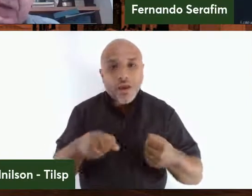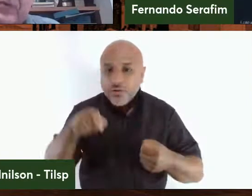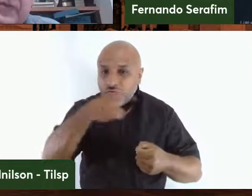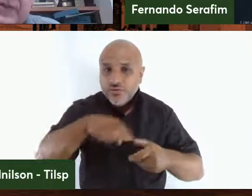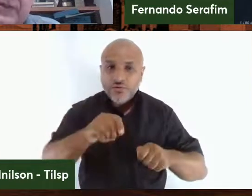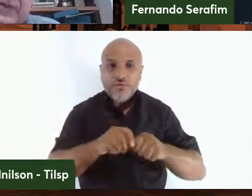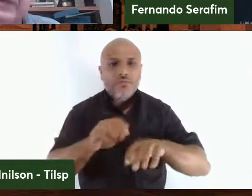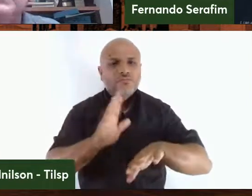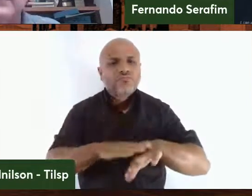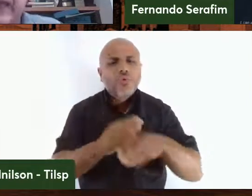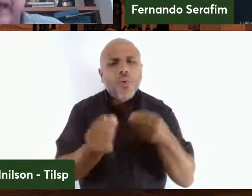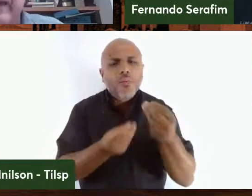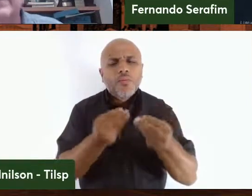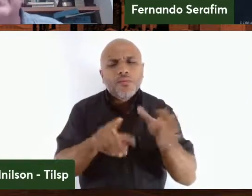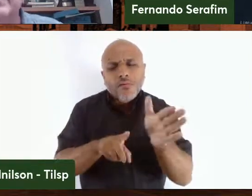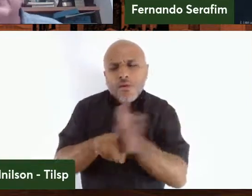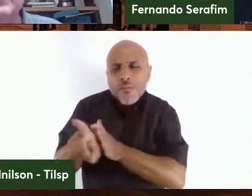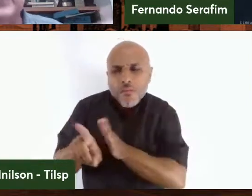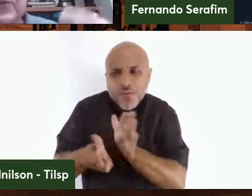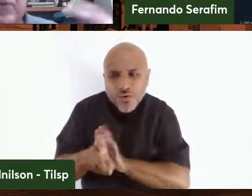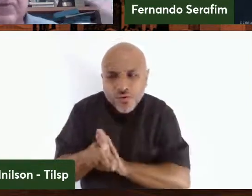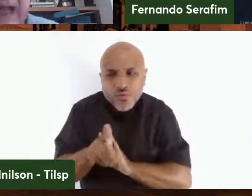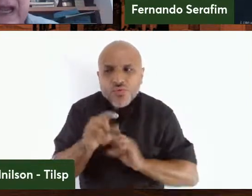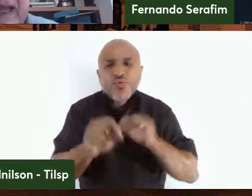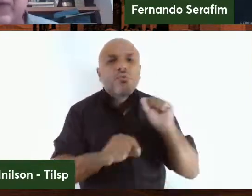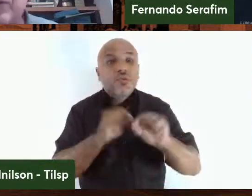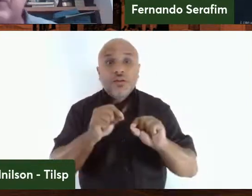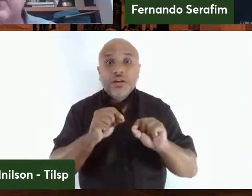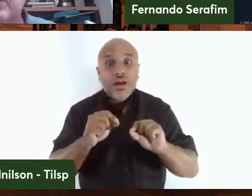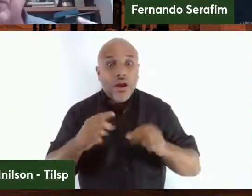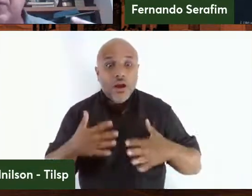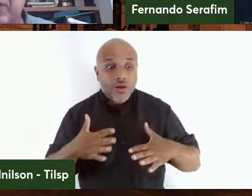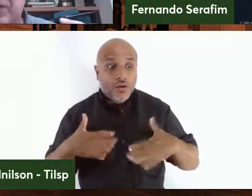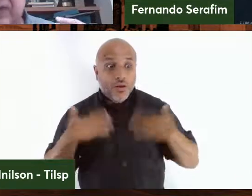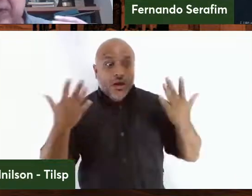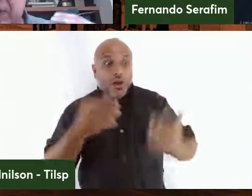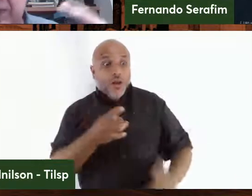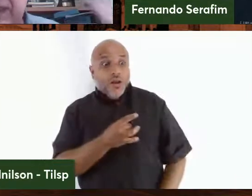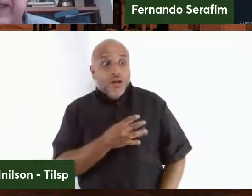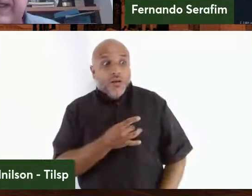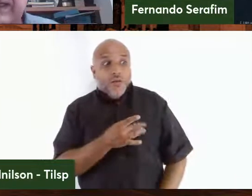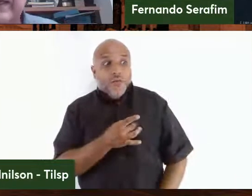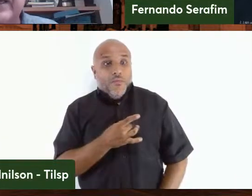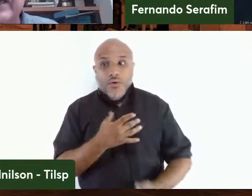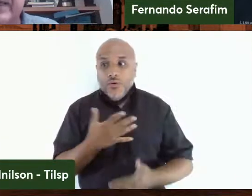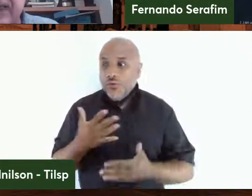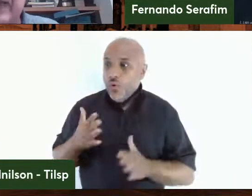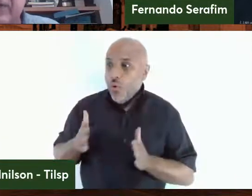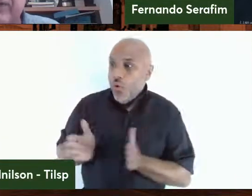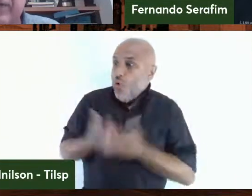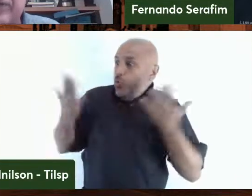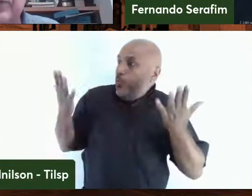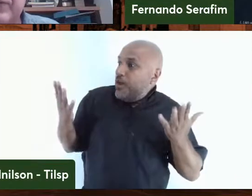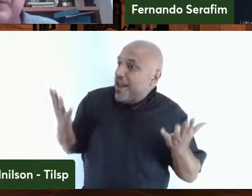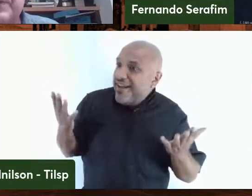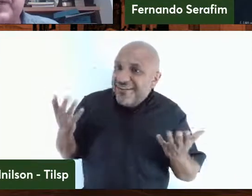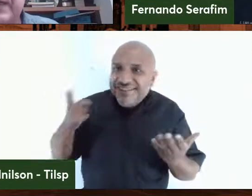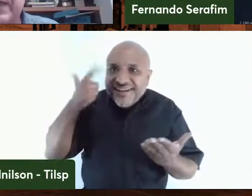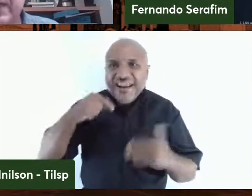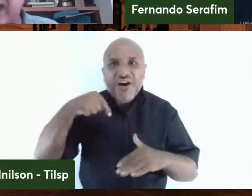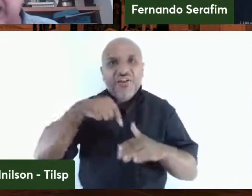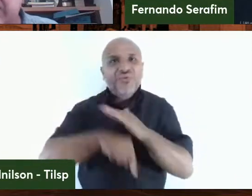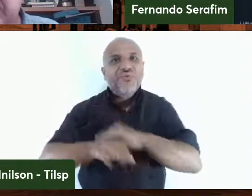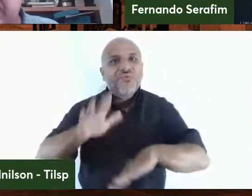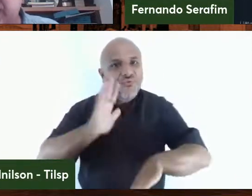fazer perguntas, que é, ou de assombrar, ou de surpreender, que é, no fundo, vamos